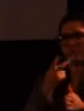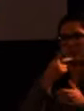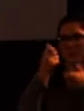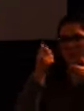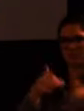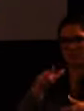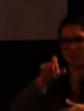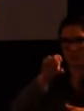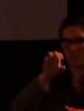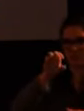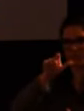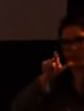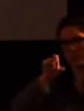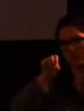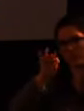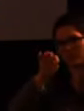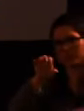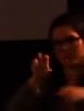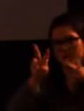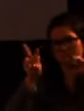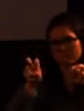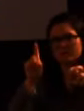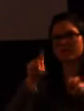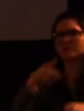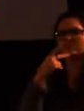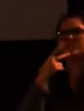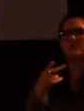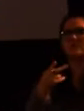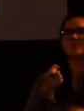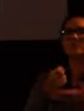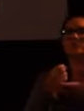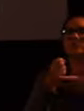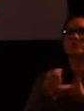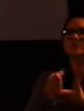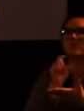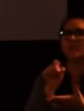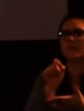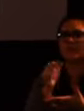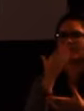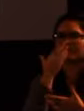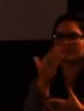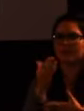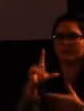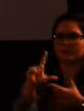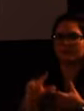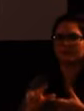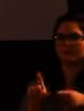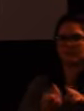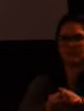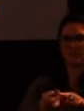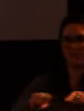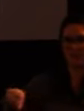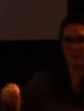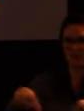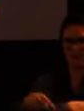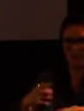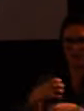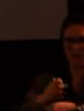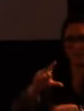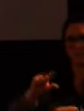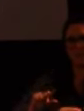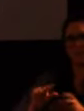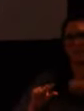do lote de modo a contemplar frente mínima e área mínima. Isso sempre